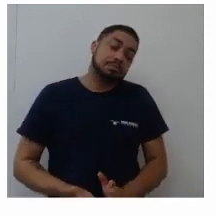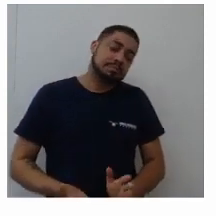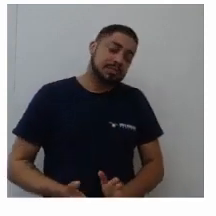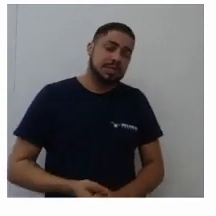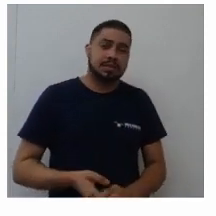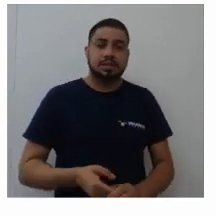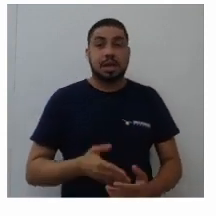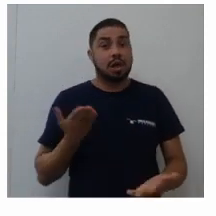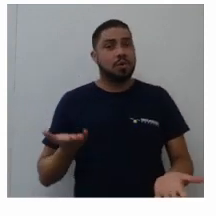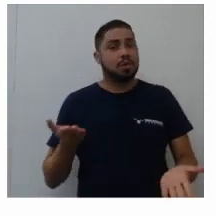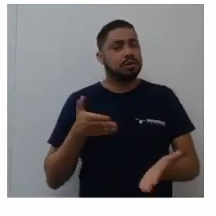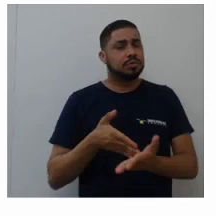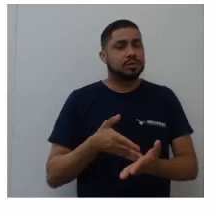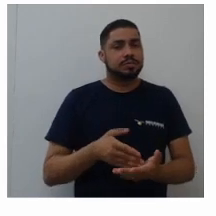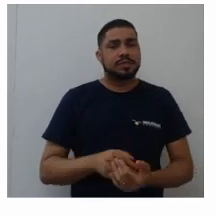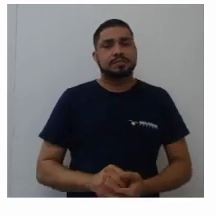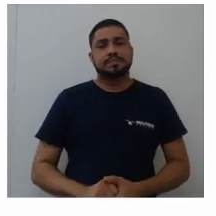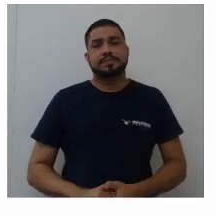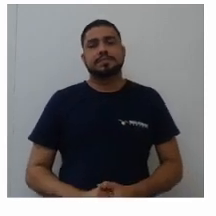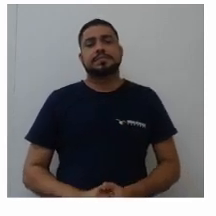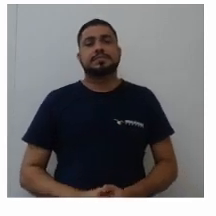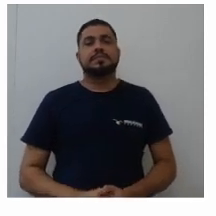vamos ver agora essa ideia aí.